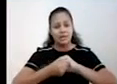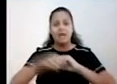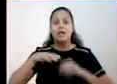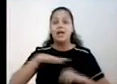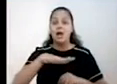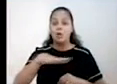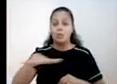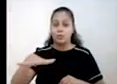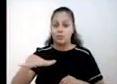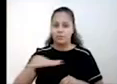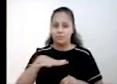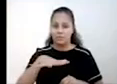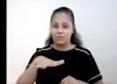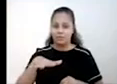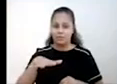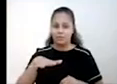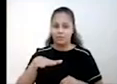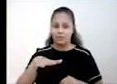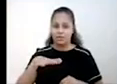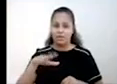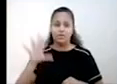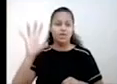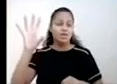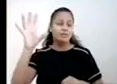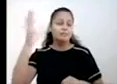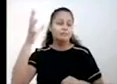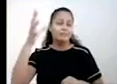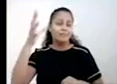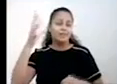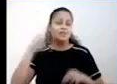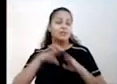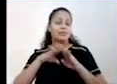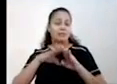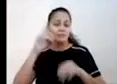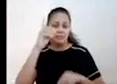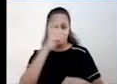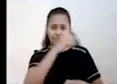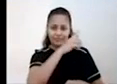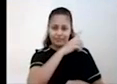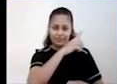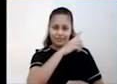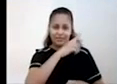ambiente, mesmo em condições climáticas difíceis.